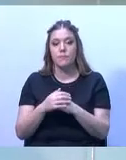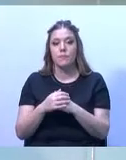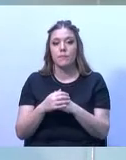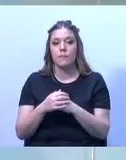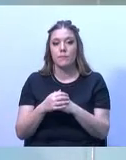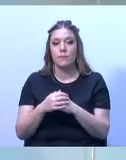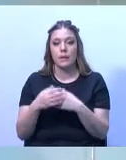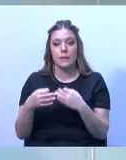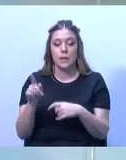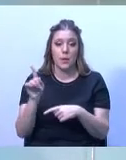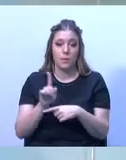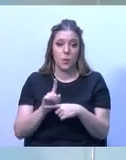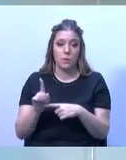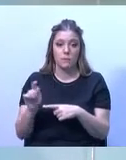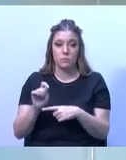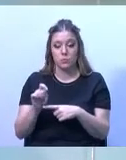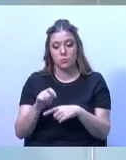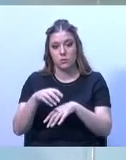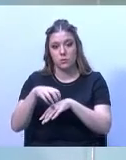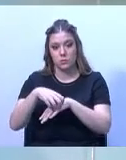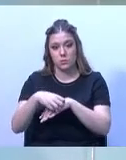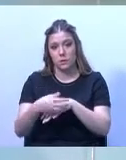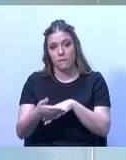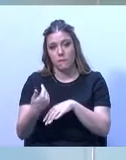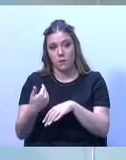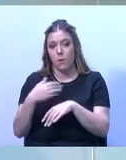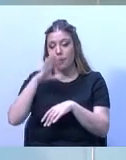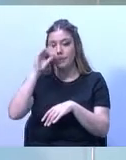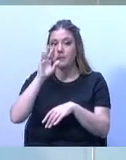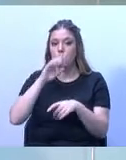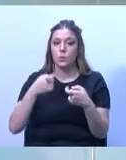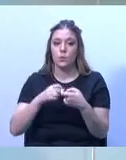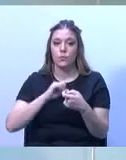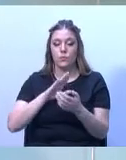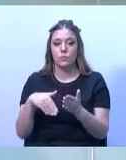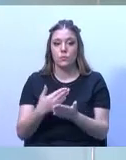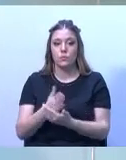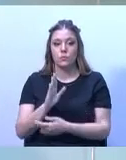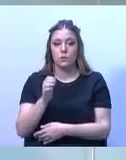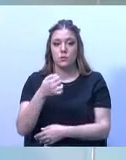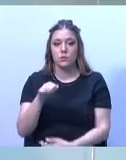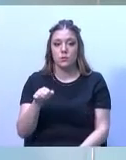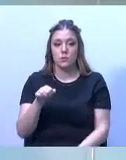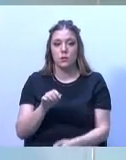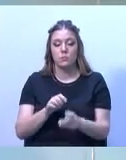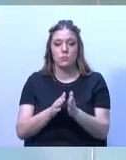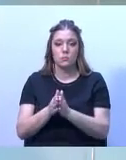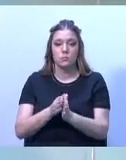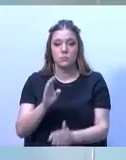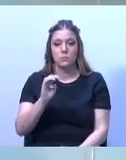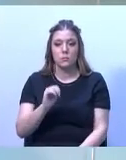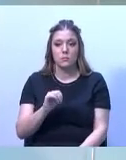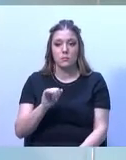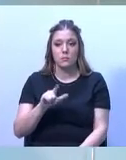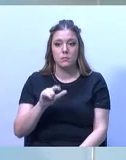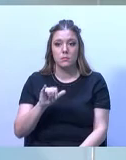lhe dói. Portanto, eu não sei se o meu colega já lhe propôs ou não fazer um silicone. Desculpa, eu fui